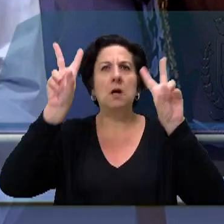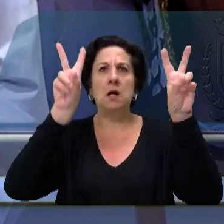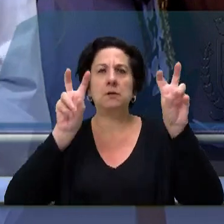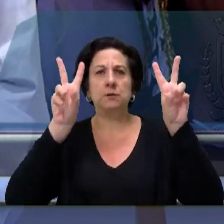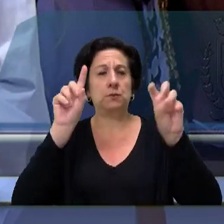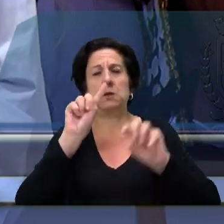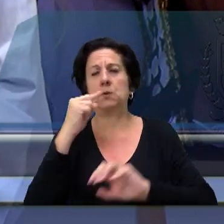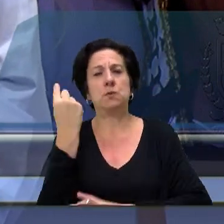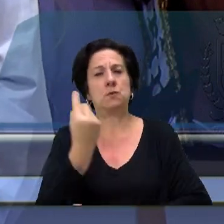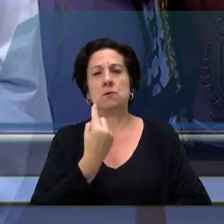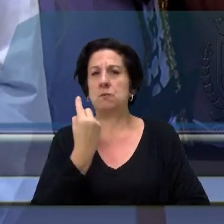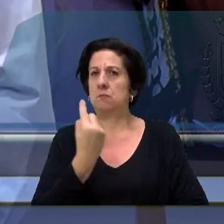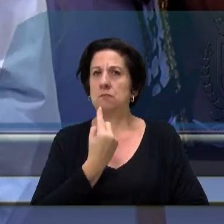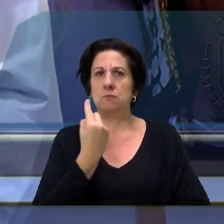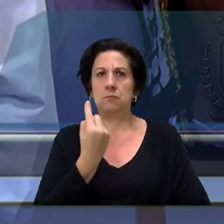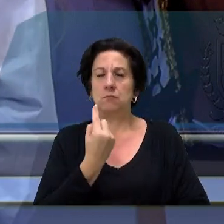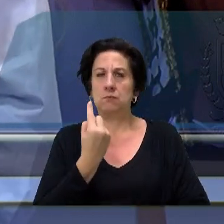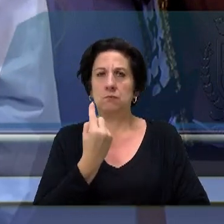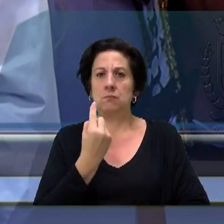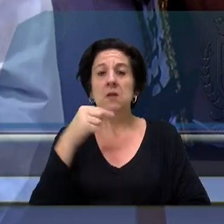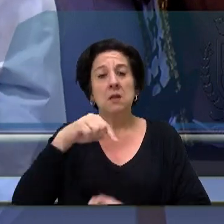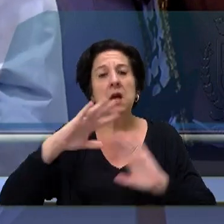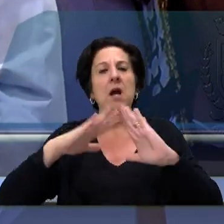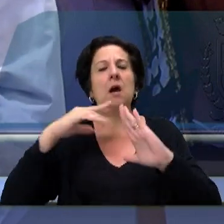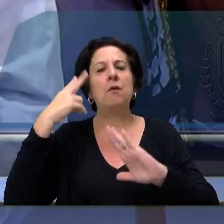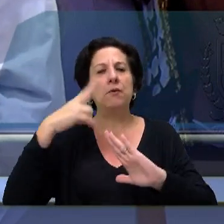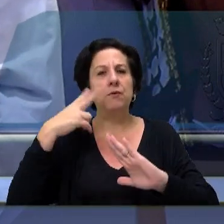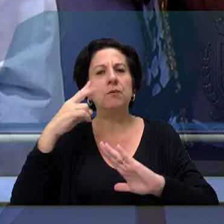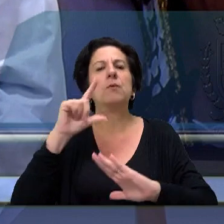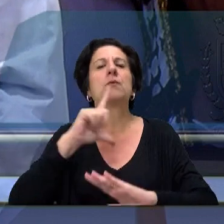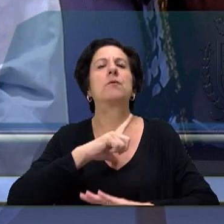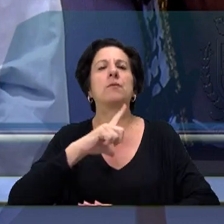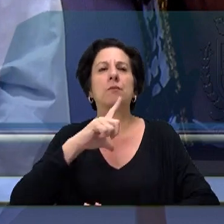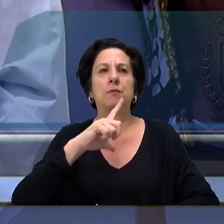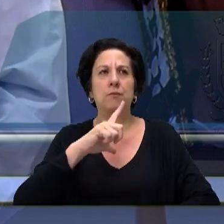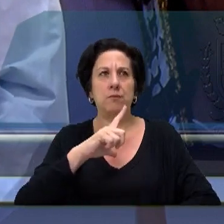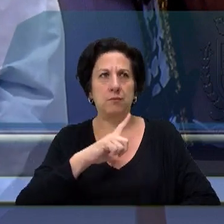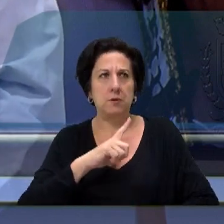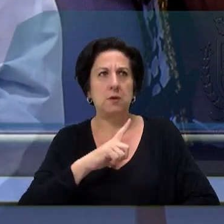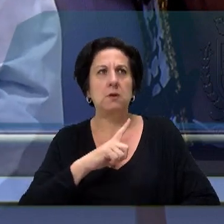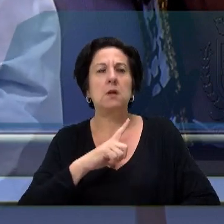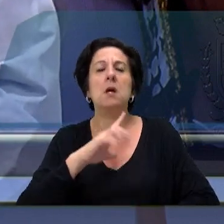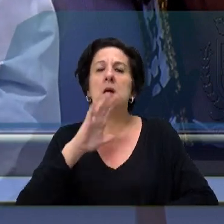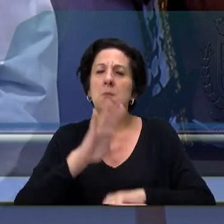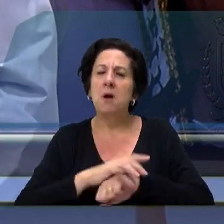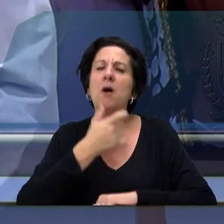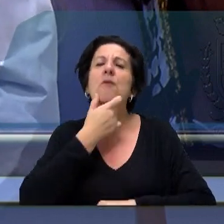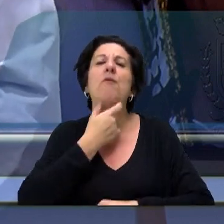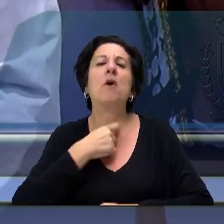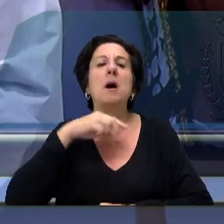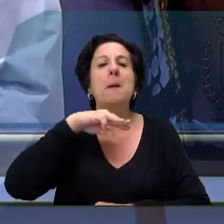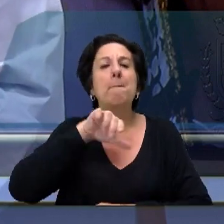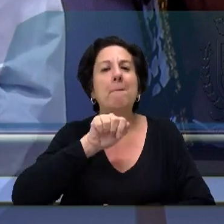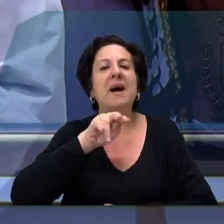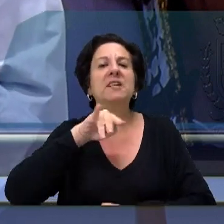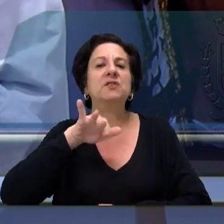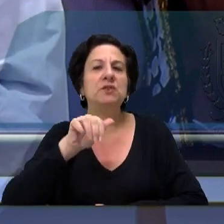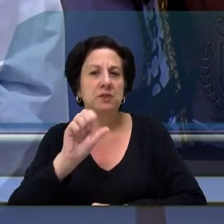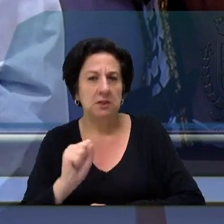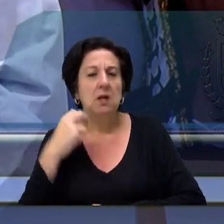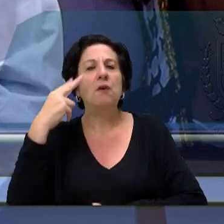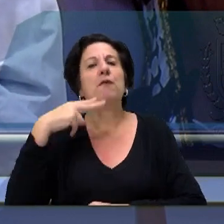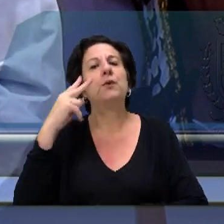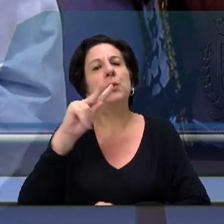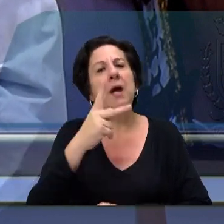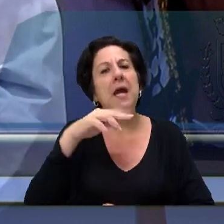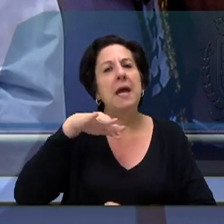não estão sozinhas. Pelo menos nessa casa aqui vai haver, já vi que hoje levantou pelo menos mais uma voz, que é do Matias, e parece que o vereador